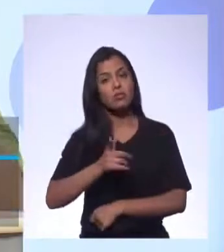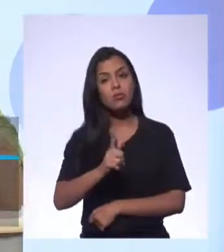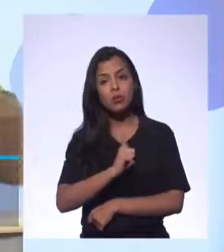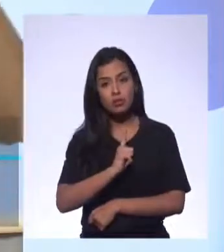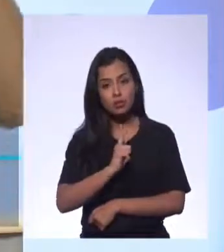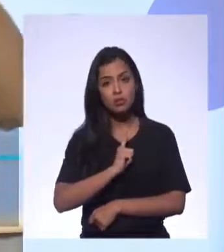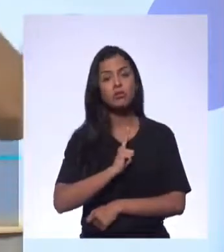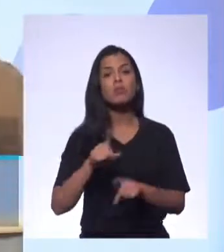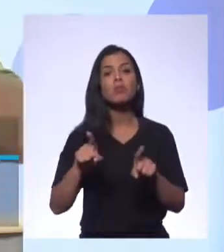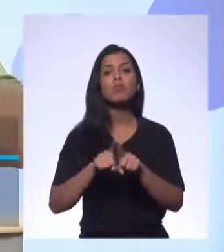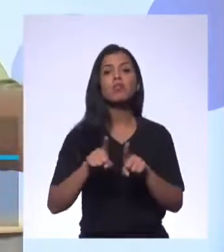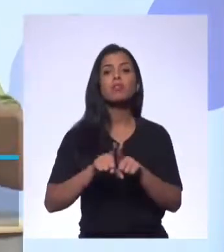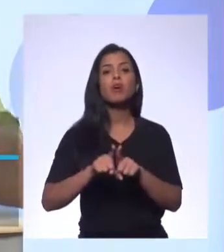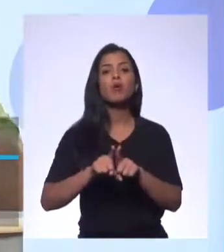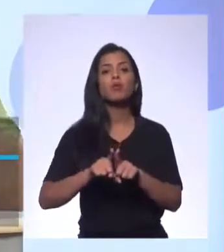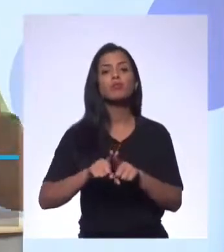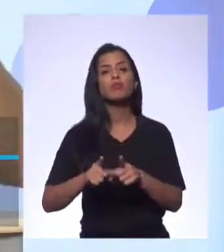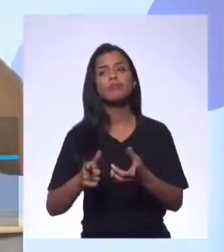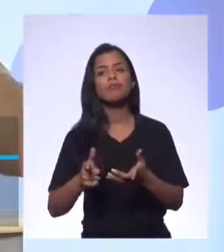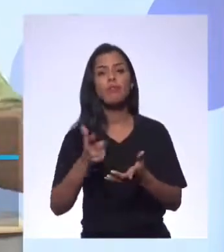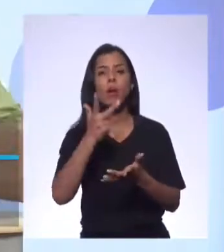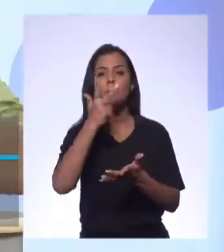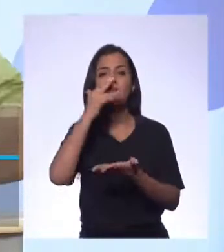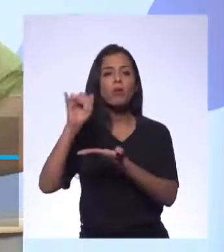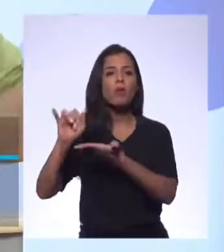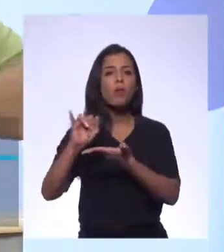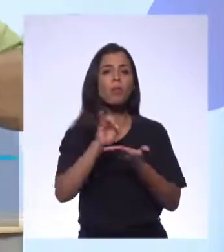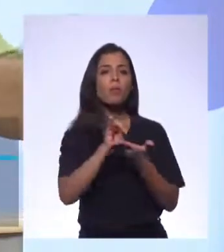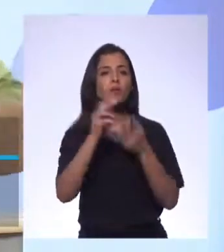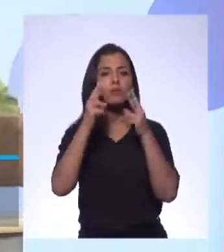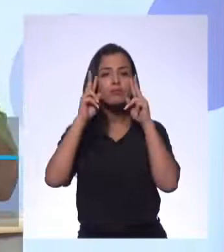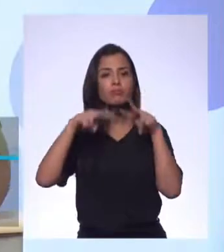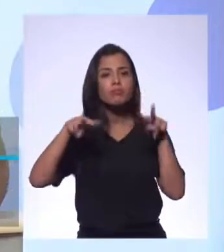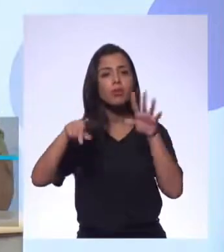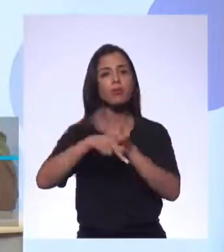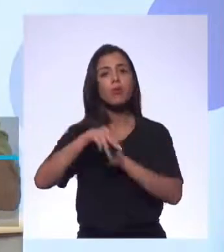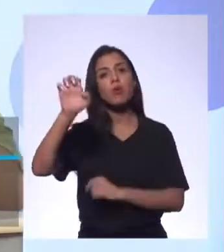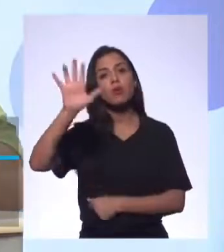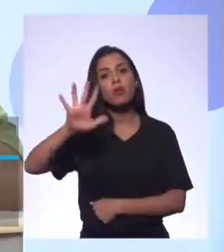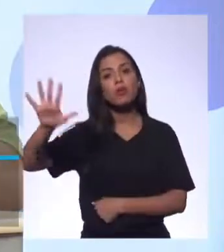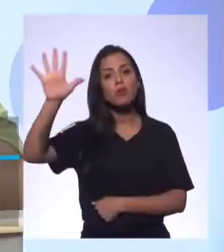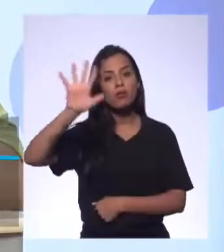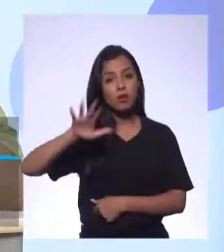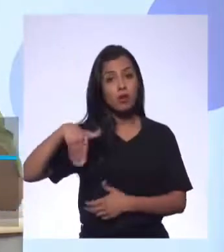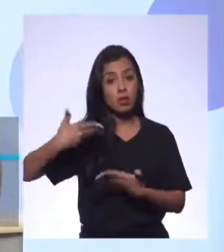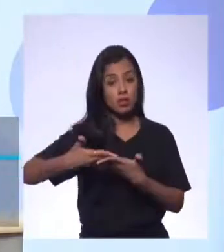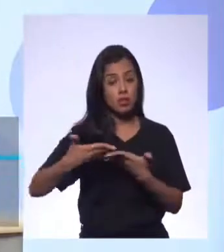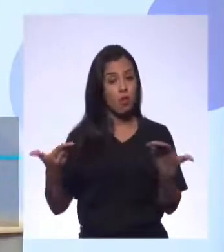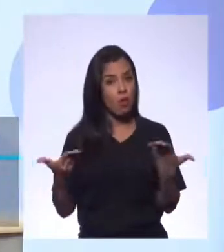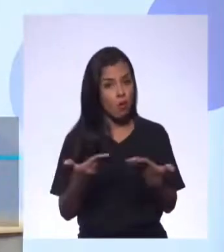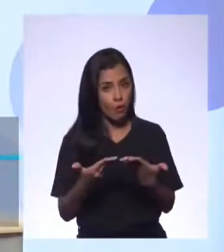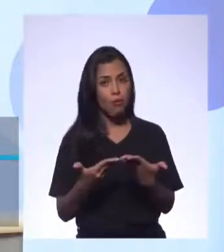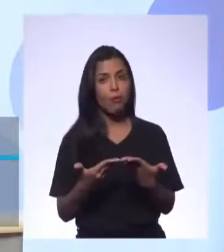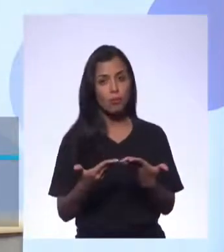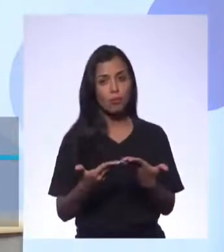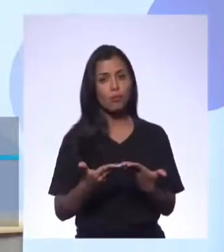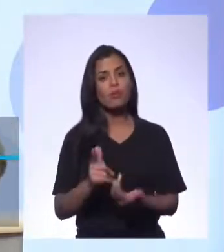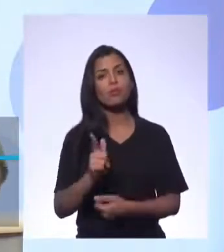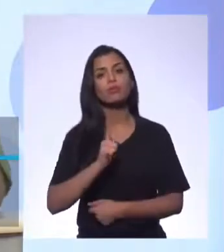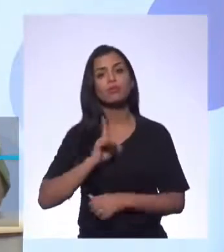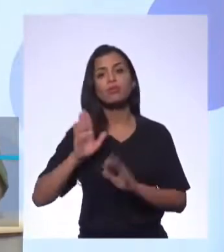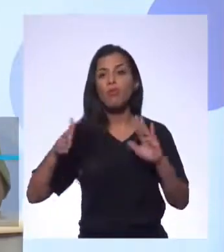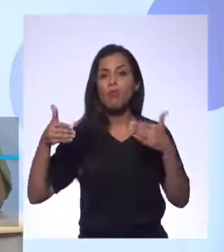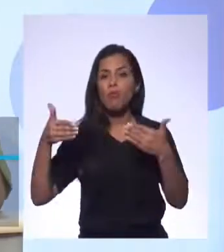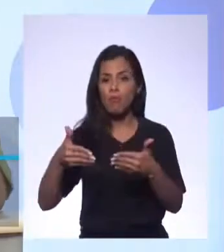essa quase uma importação de um olhar eurocêntrico que ainda hoje nós